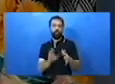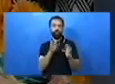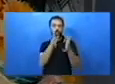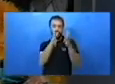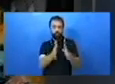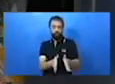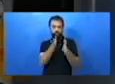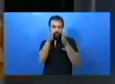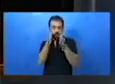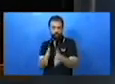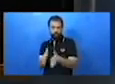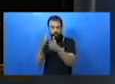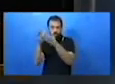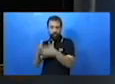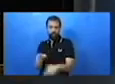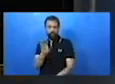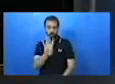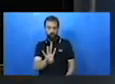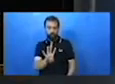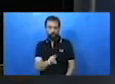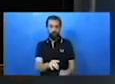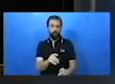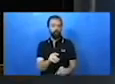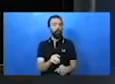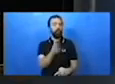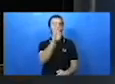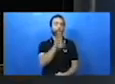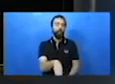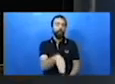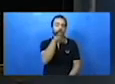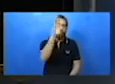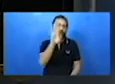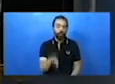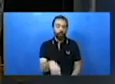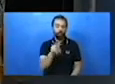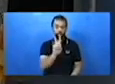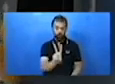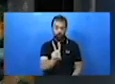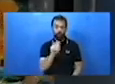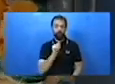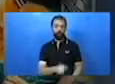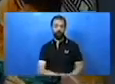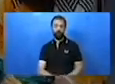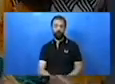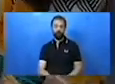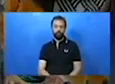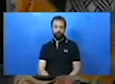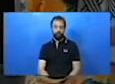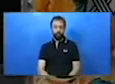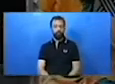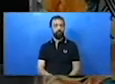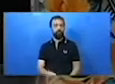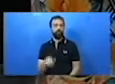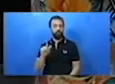partes. Quantas eu vou pintar, pessoal? O número que está indicado aqui em cima. 2 partes. A